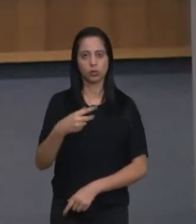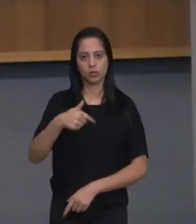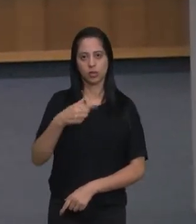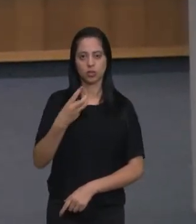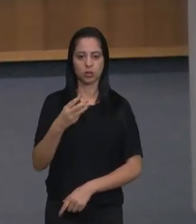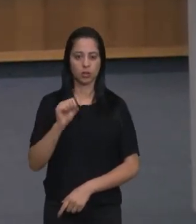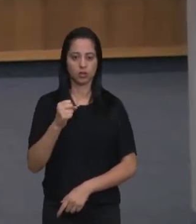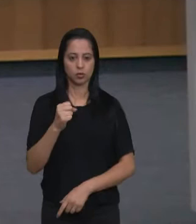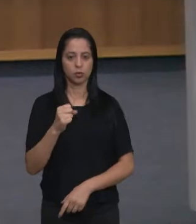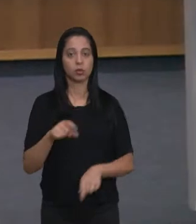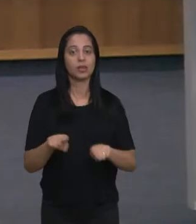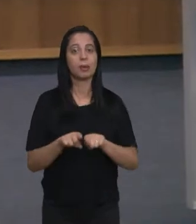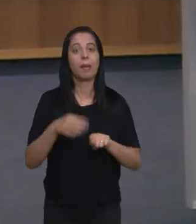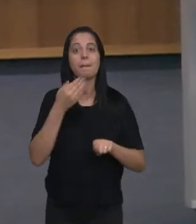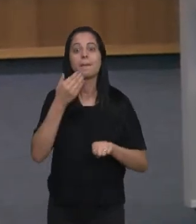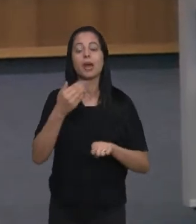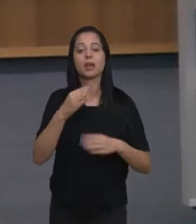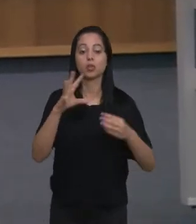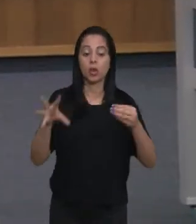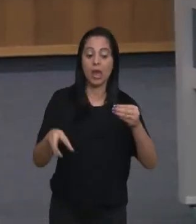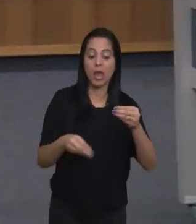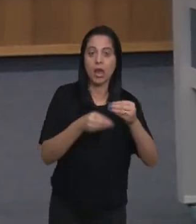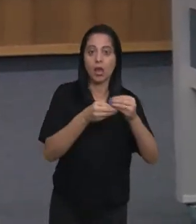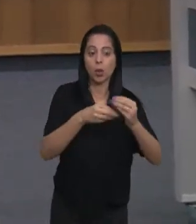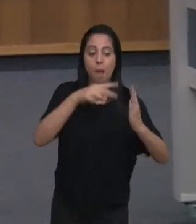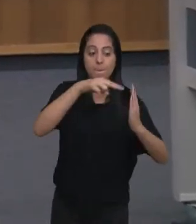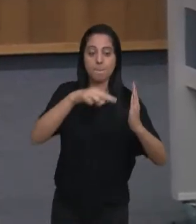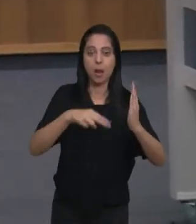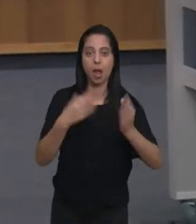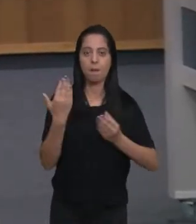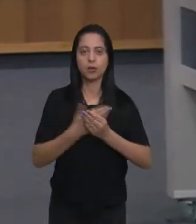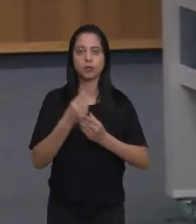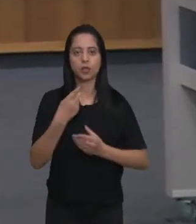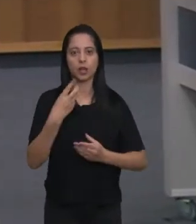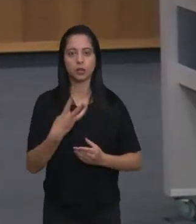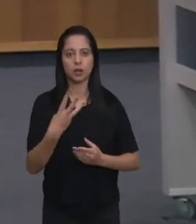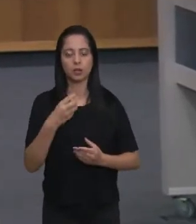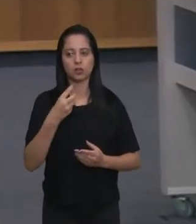12738/21. Solicito a inclusão para leitura processo